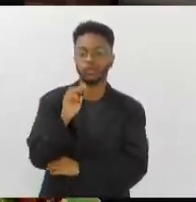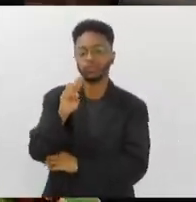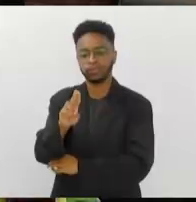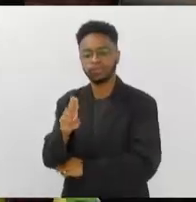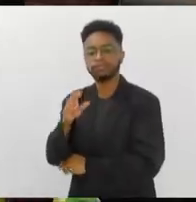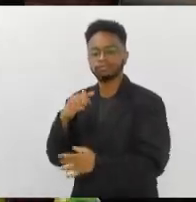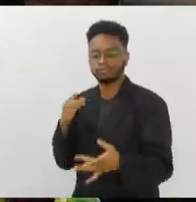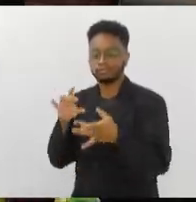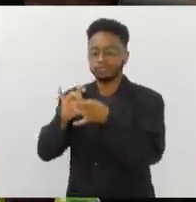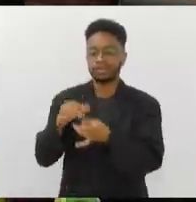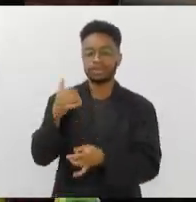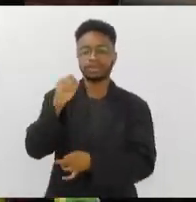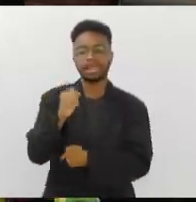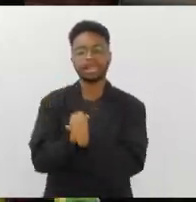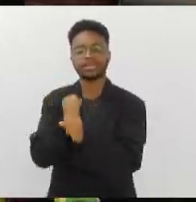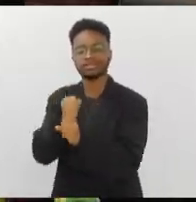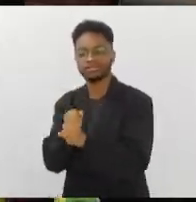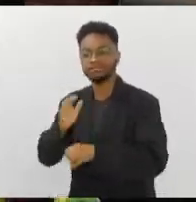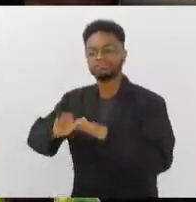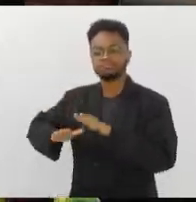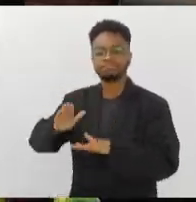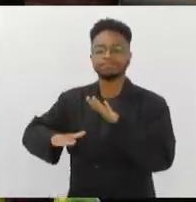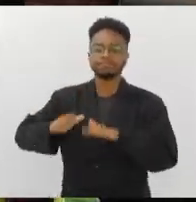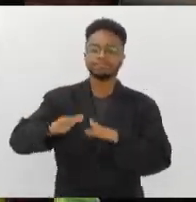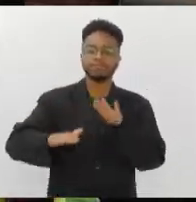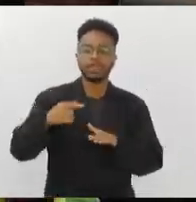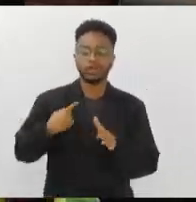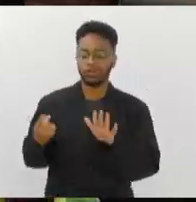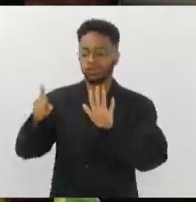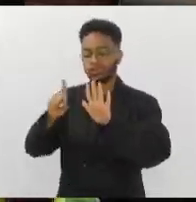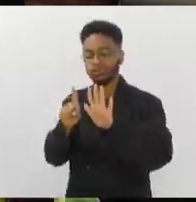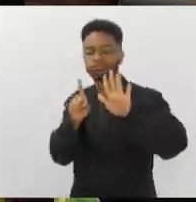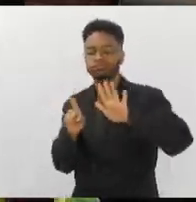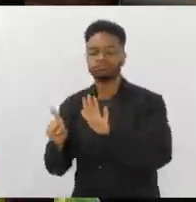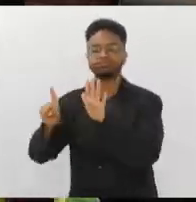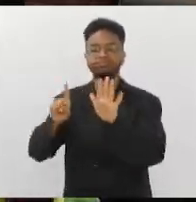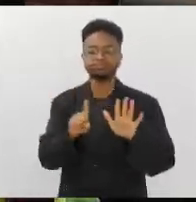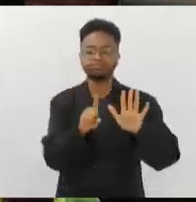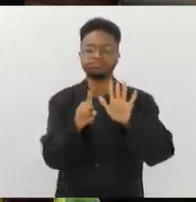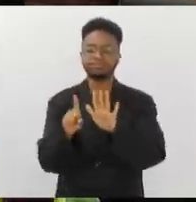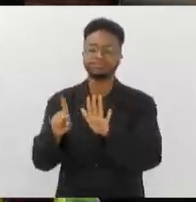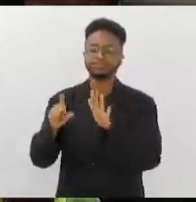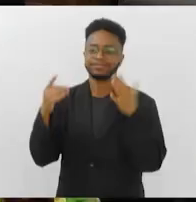A-E-I-O-U, 10 anos de Tapirando, na pastel eu sou mais um.